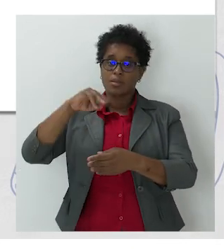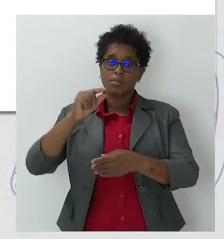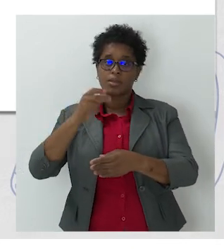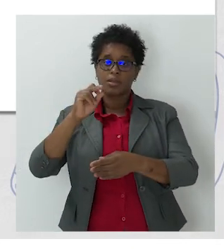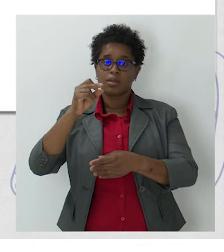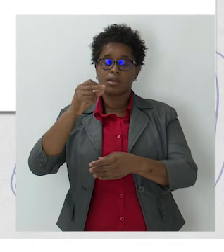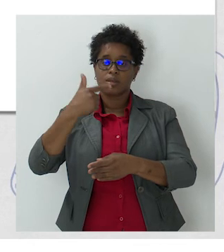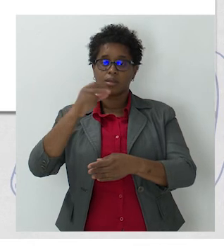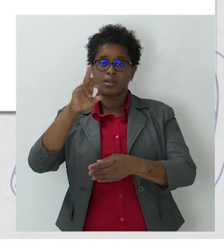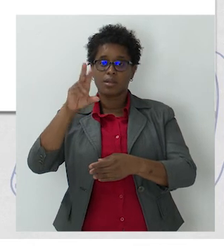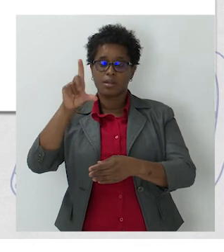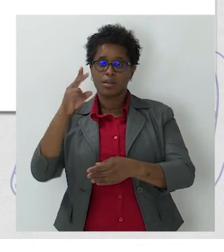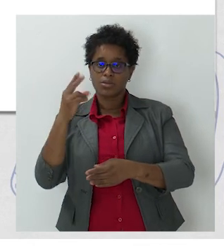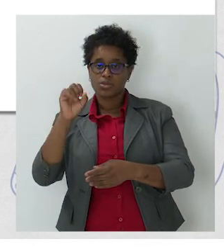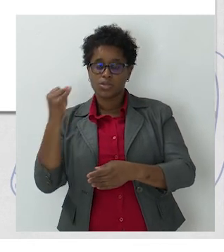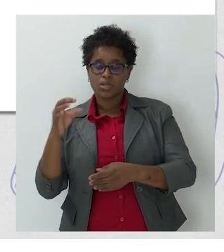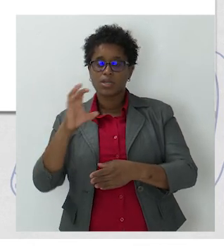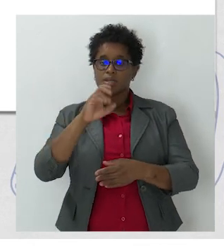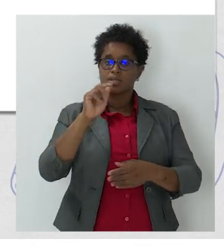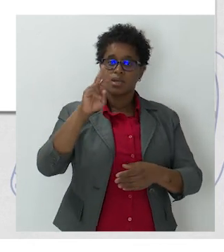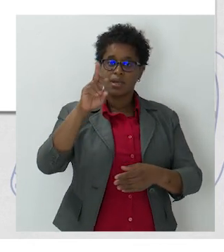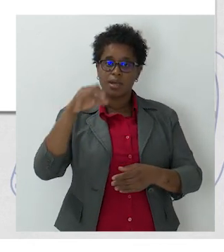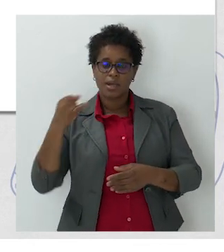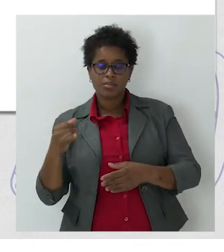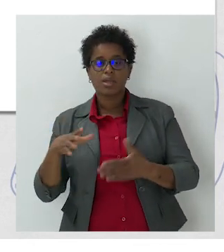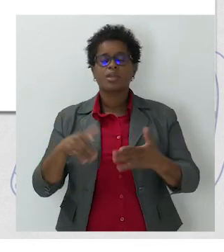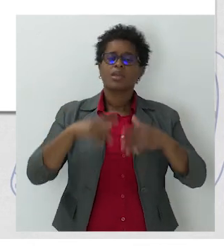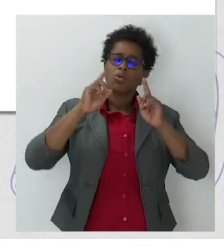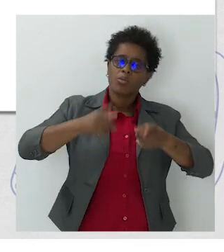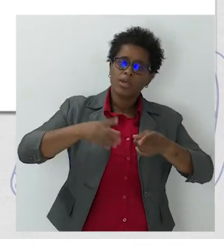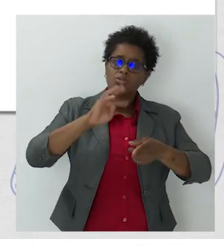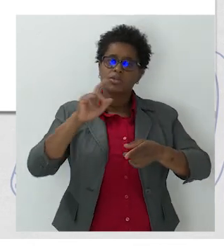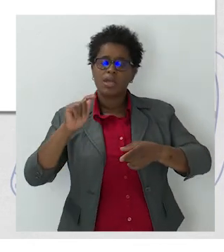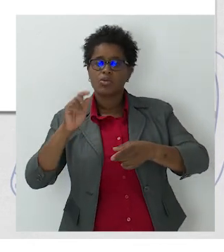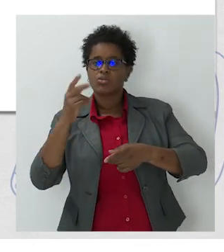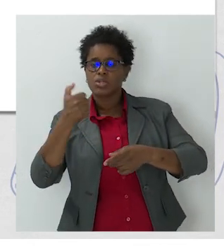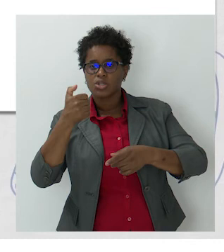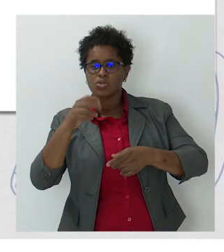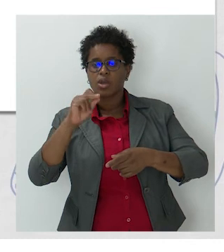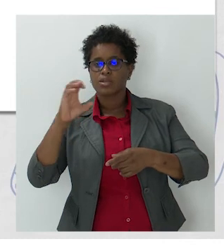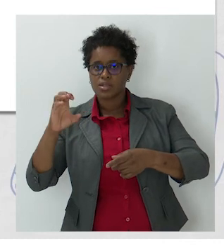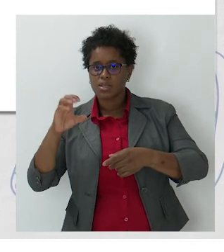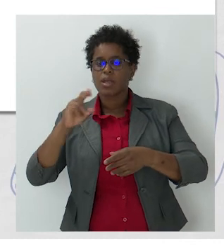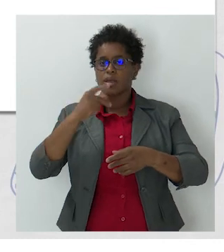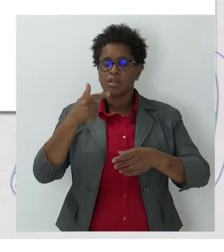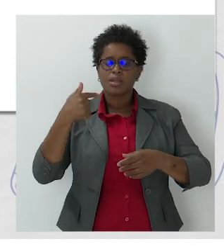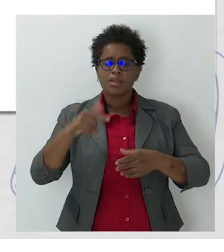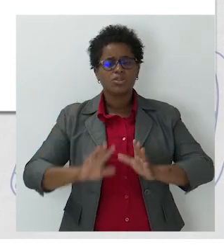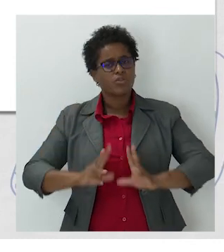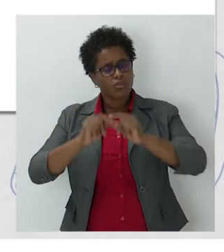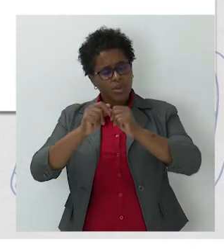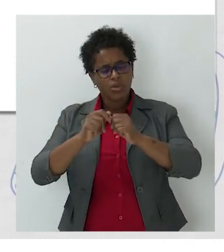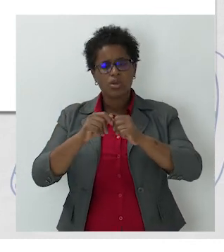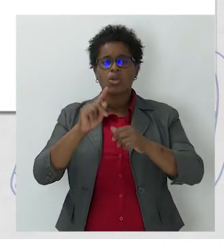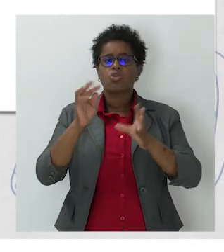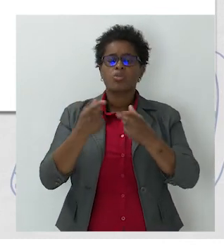e cerâmica. E a partir do século V a.C., Atenas desenvolveu uma economia monetária, comercial